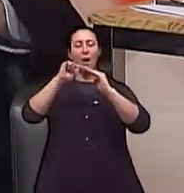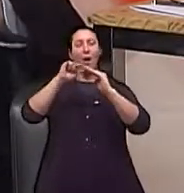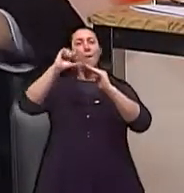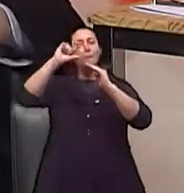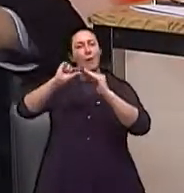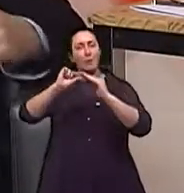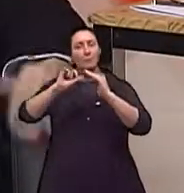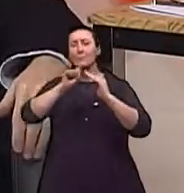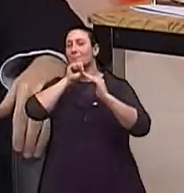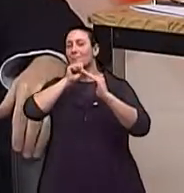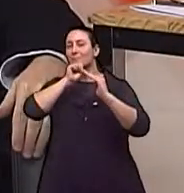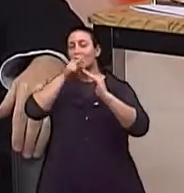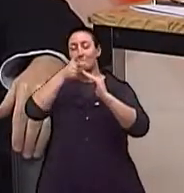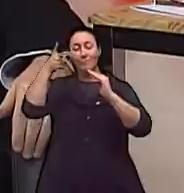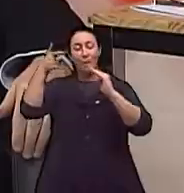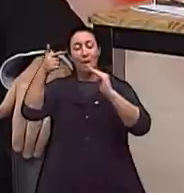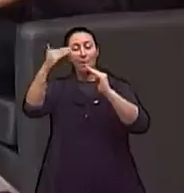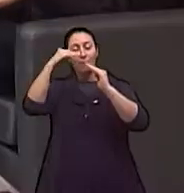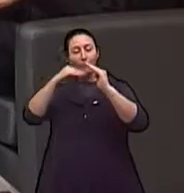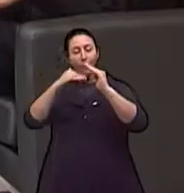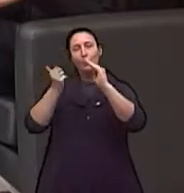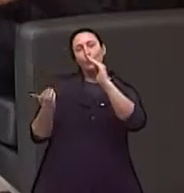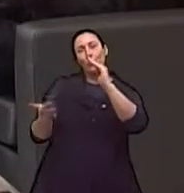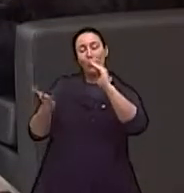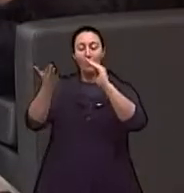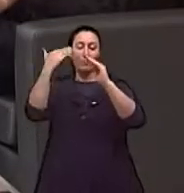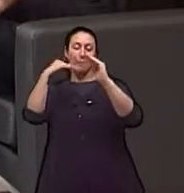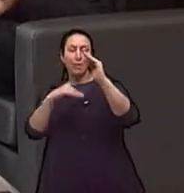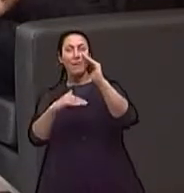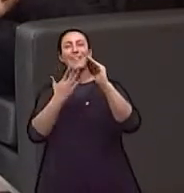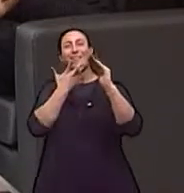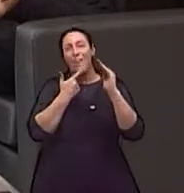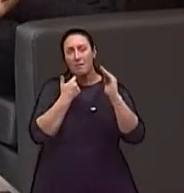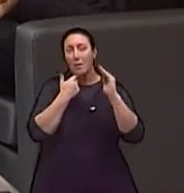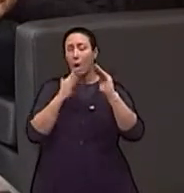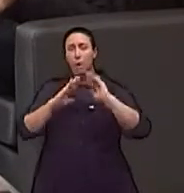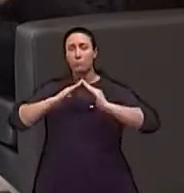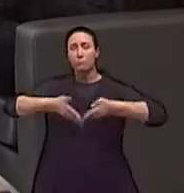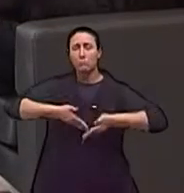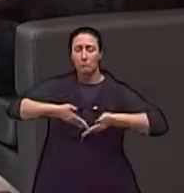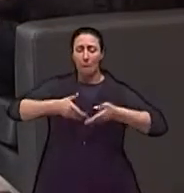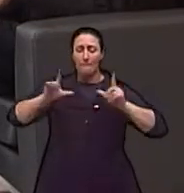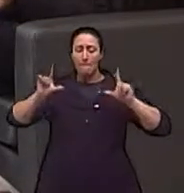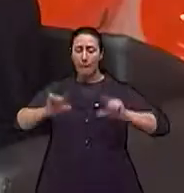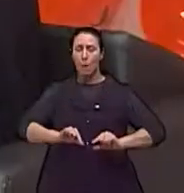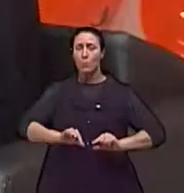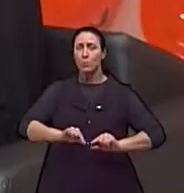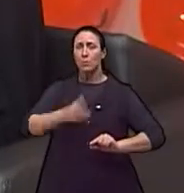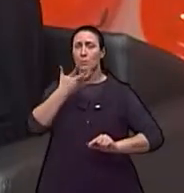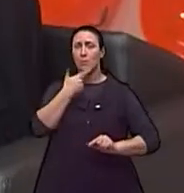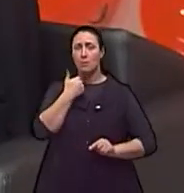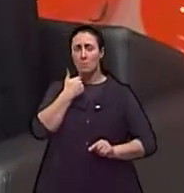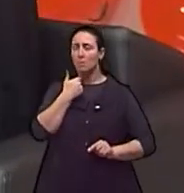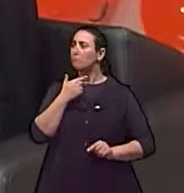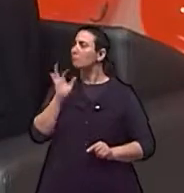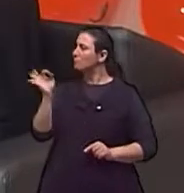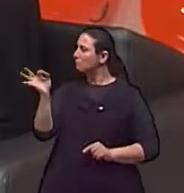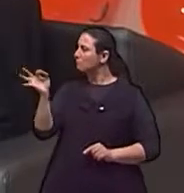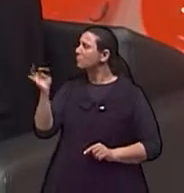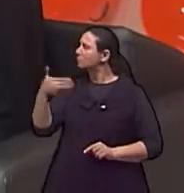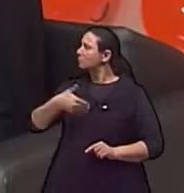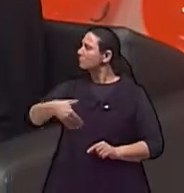pessoas com menos Pois é e quando a gente vê as estatísticas né em 2050 seremos cerca de 50